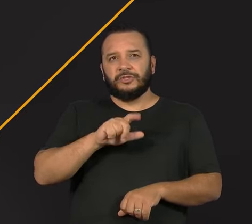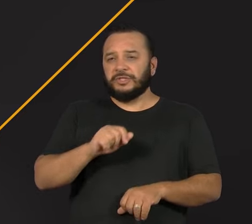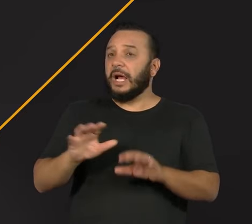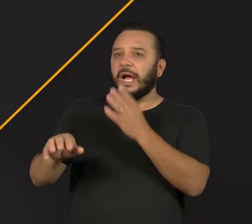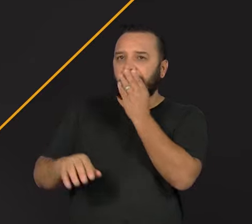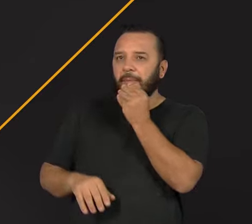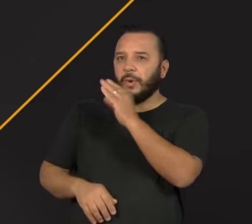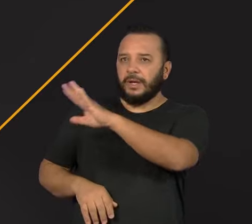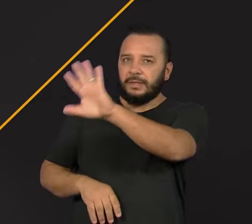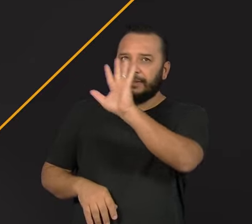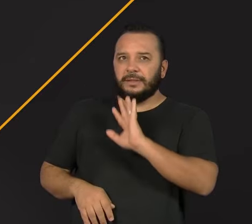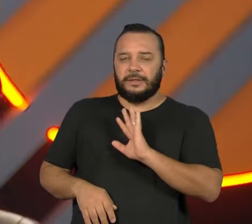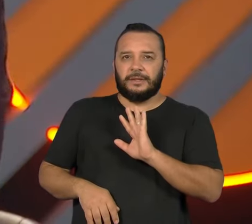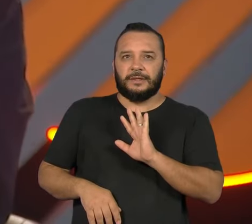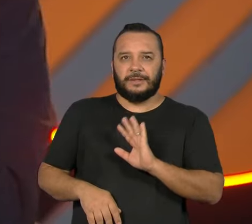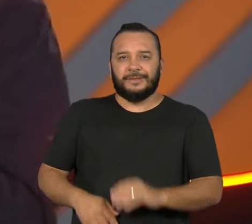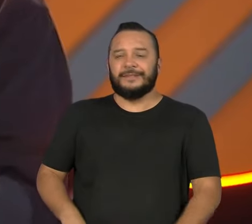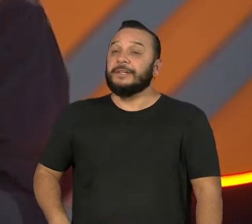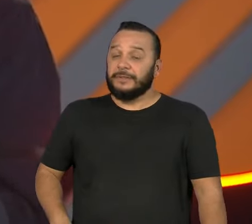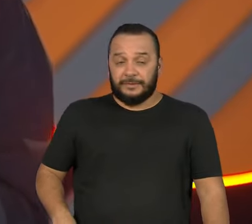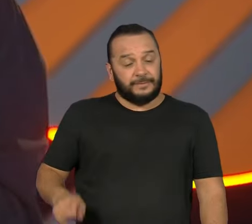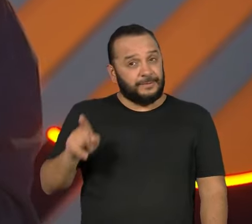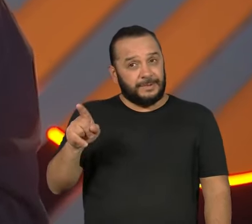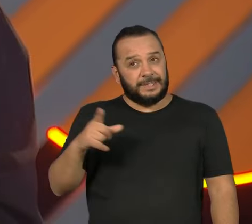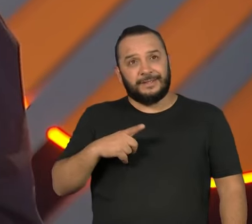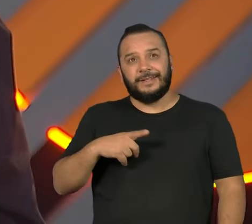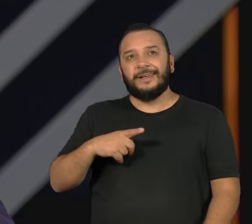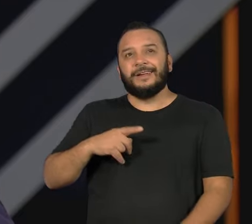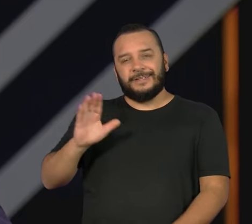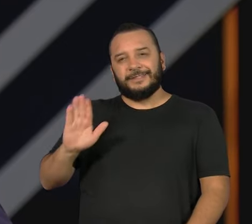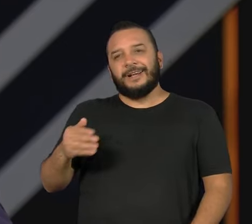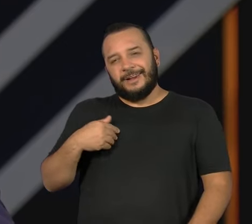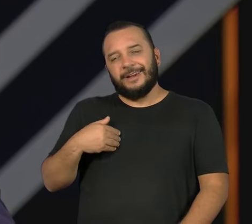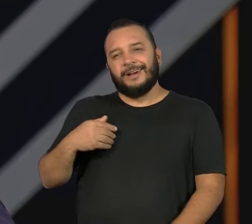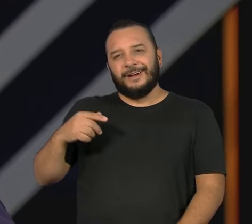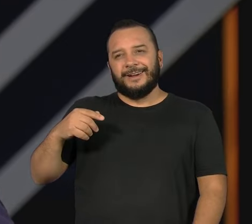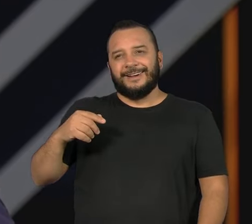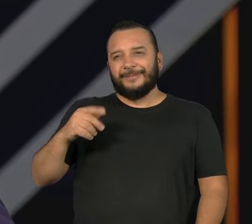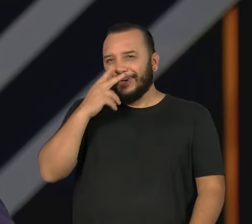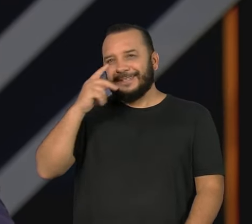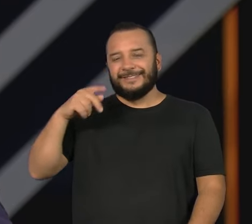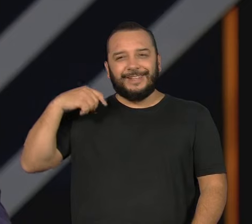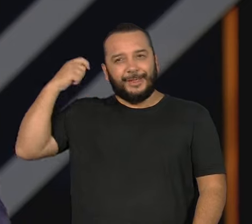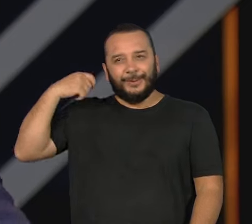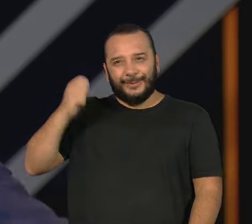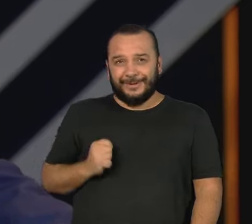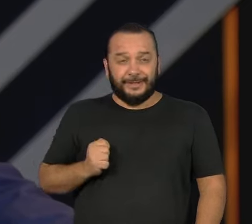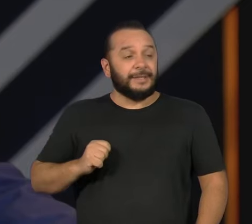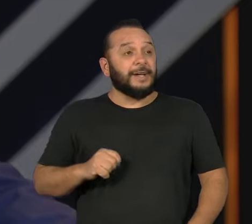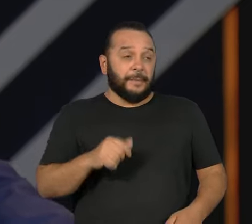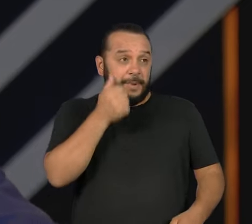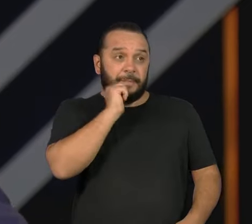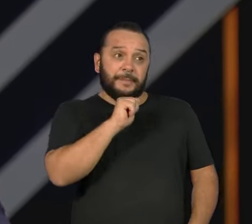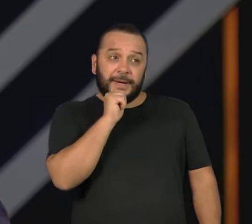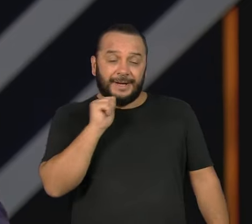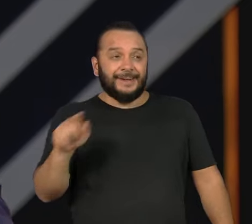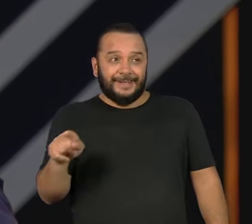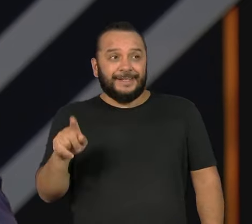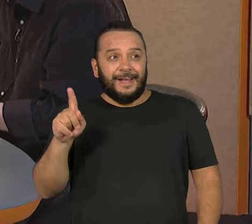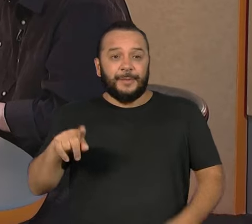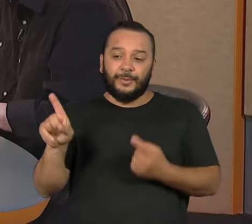boca. Você tem um lado artístico, tenho, né? Do meu pai, o lado musical é da minha mãe, o lado de cara de pau é do meu